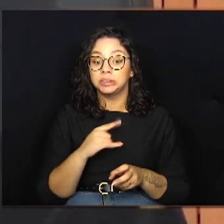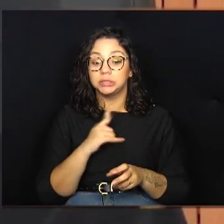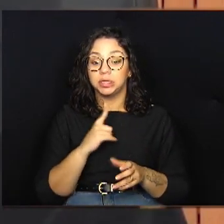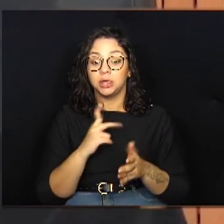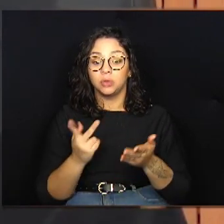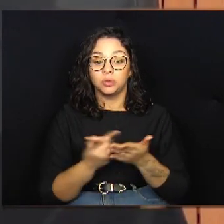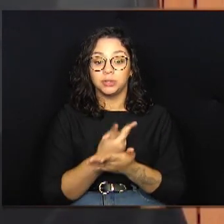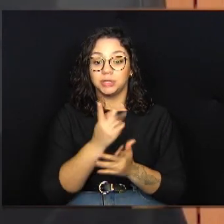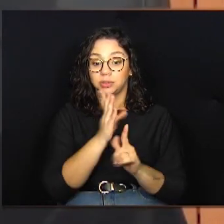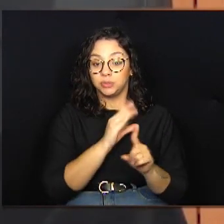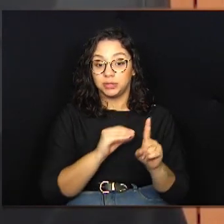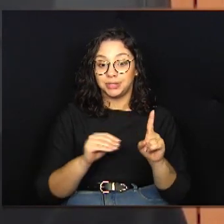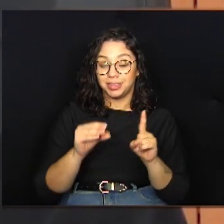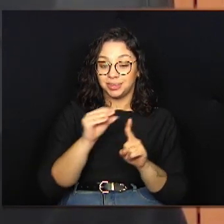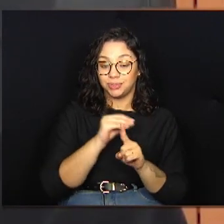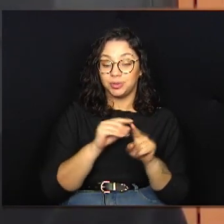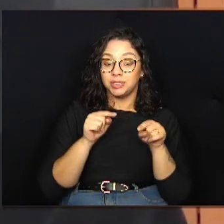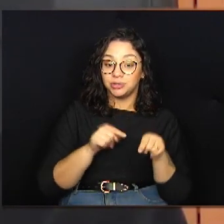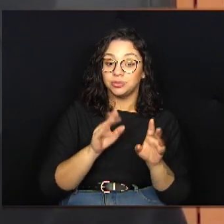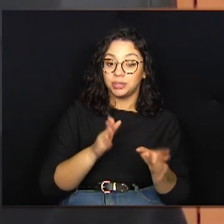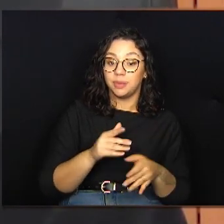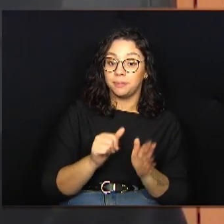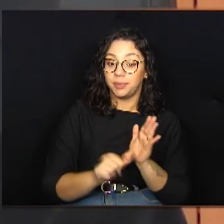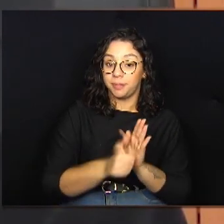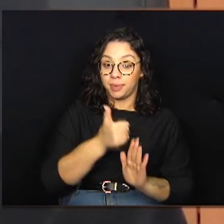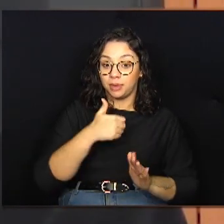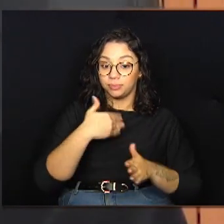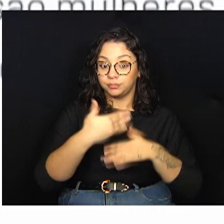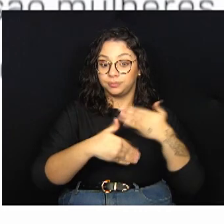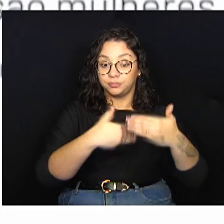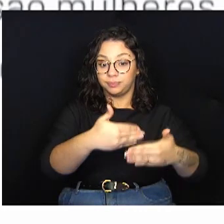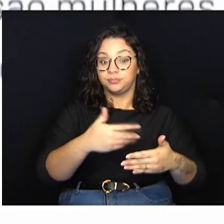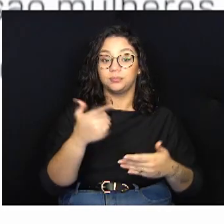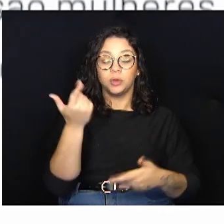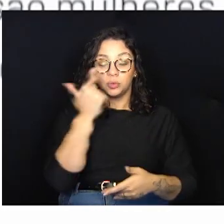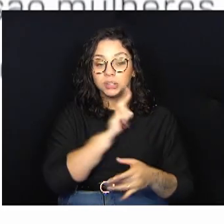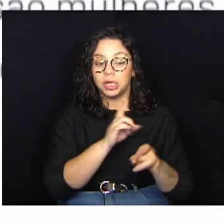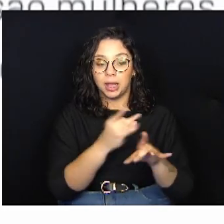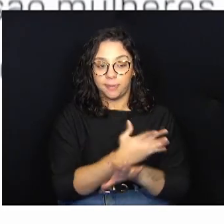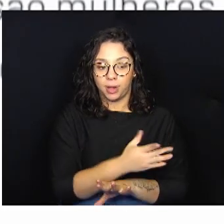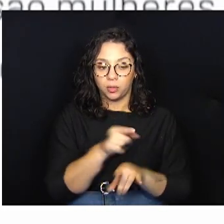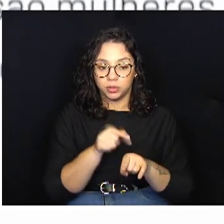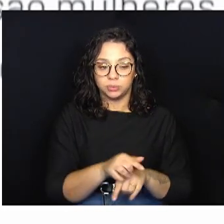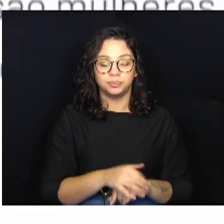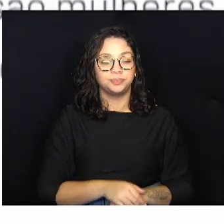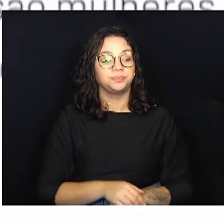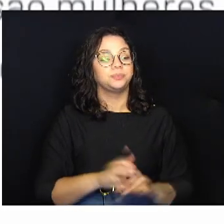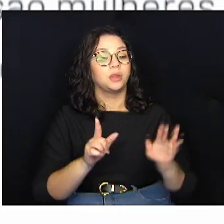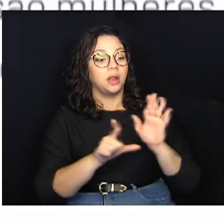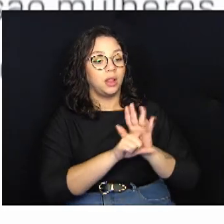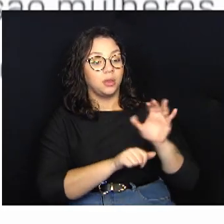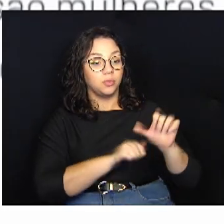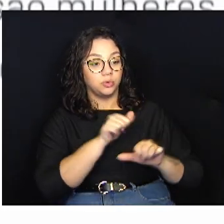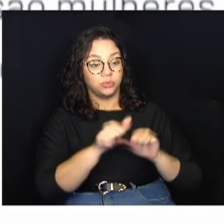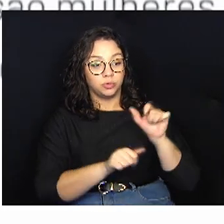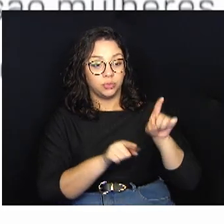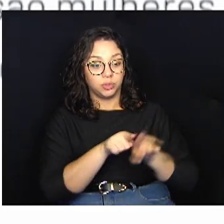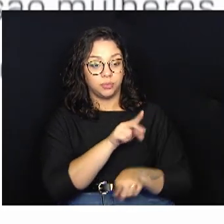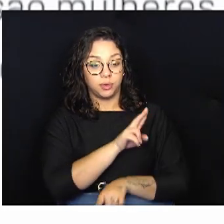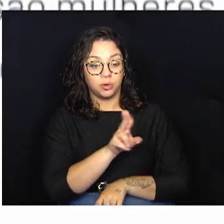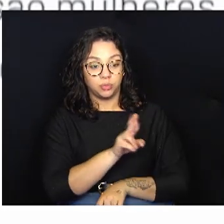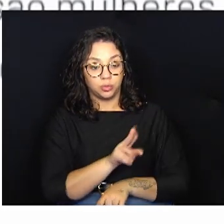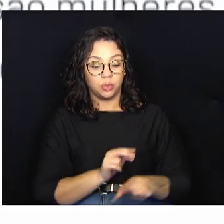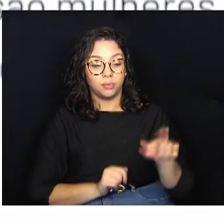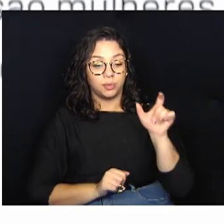assédio, e isso já é um primeiro passo muito importante para que a gente possa combater. A lei também alterou a nomenclatura e as